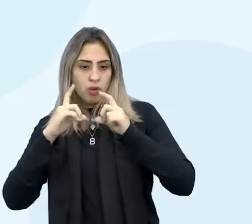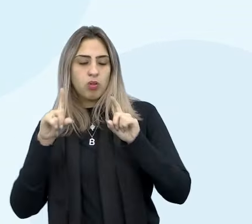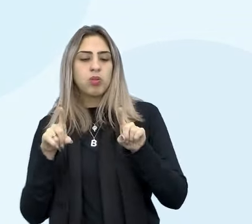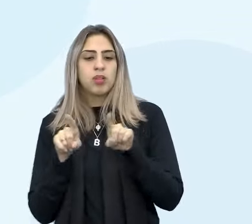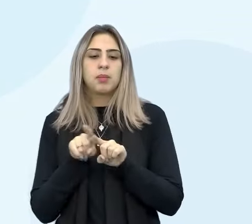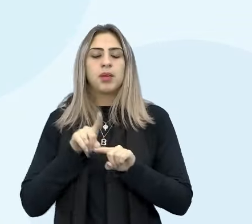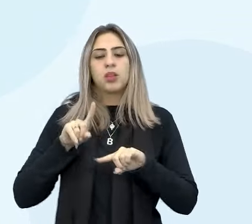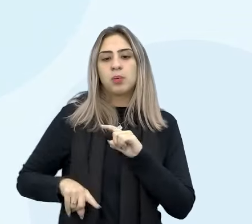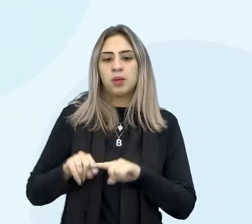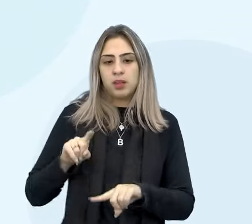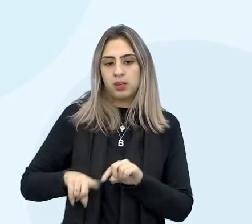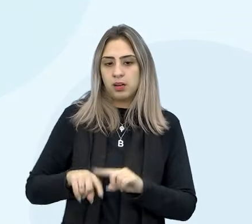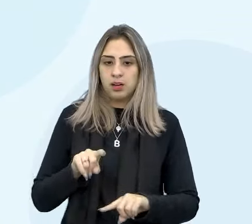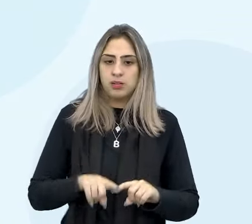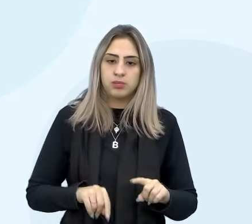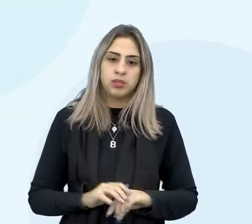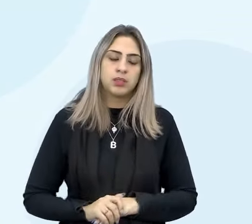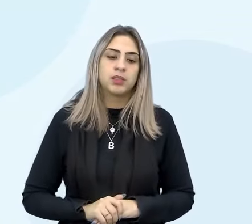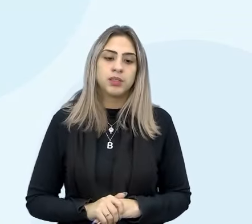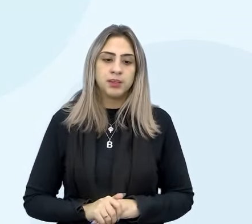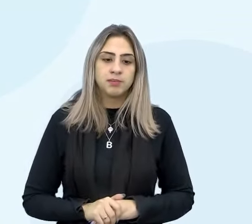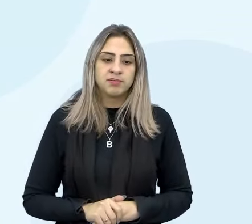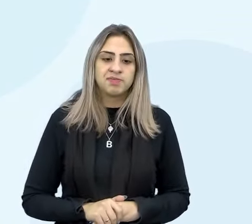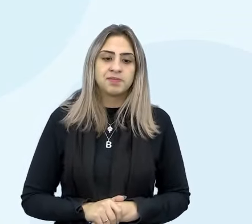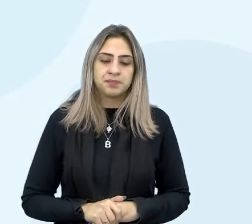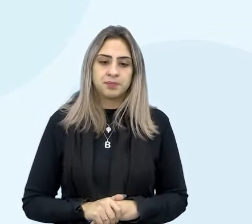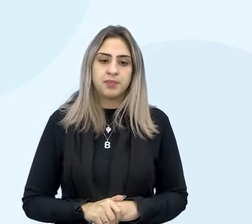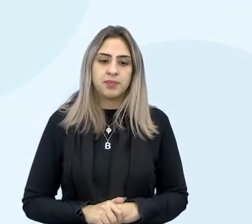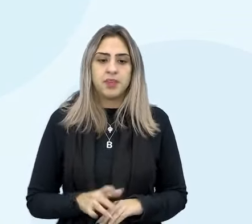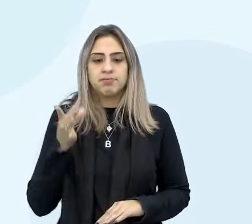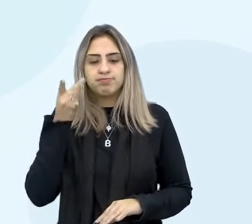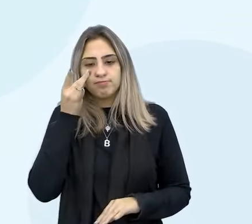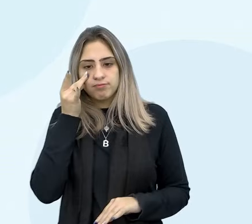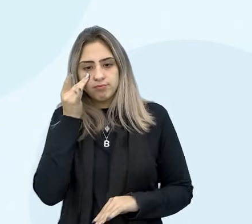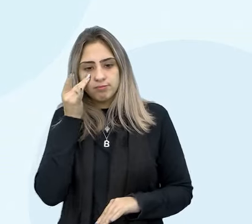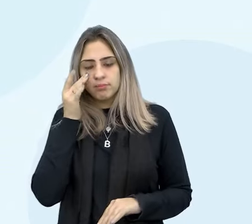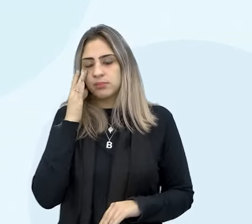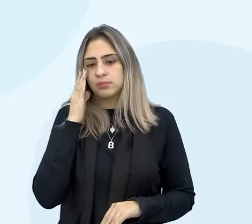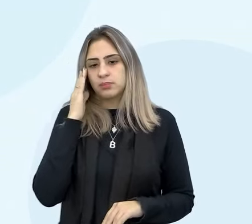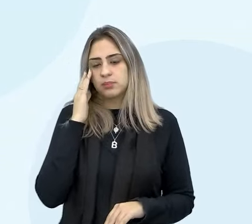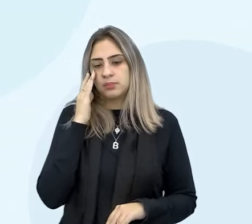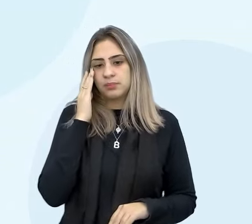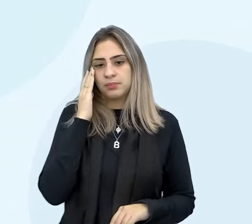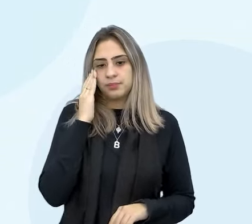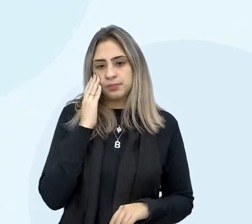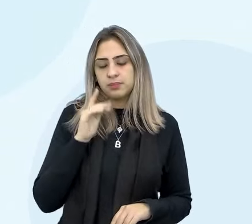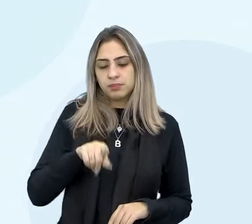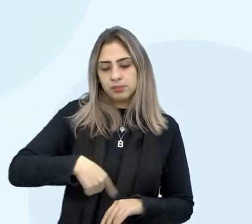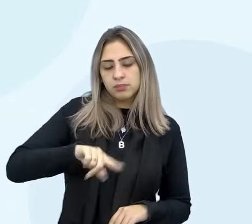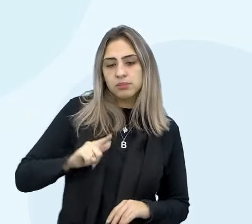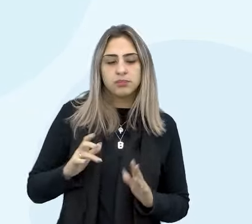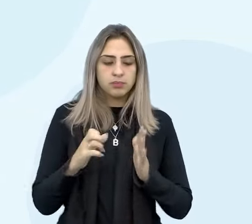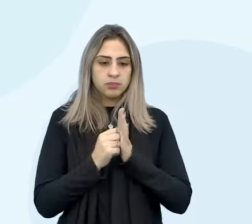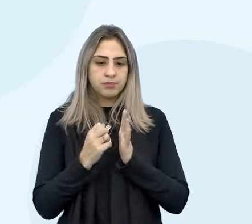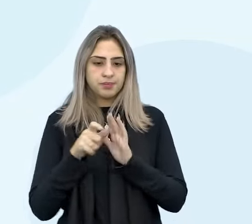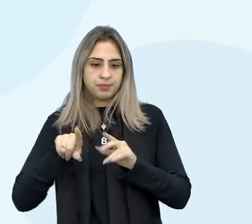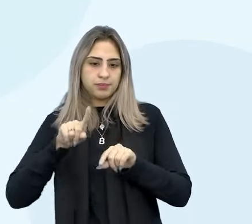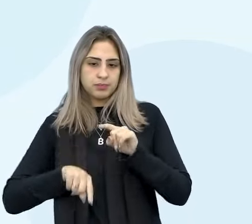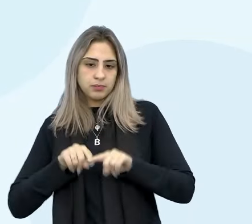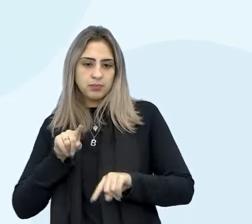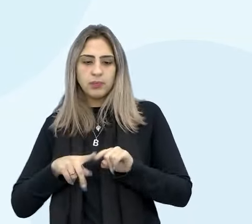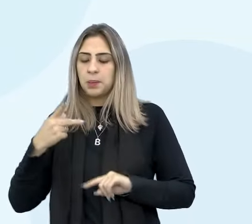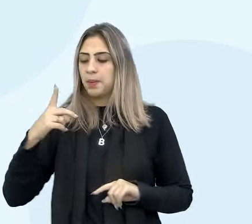do material, né, do material físico, e vocês têm acesso a esse material